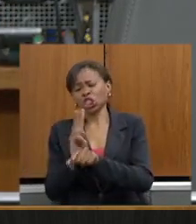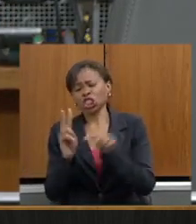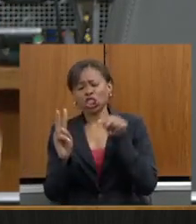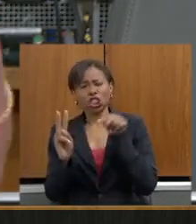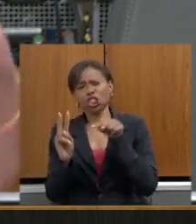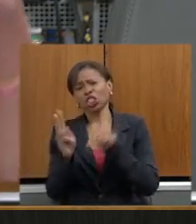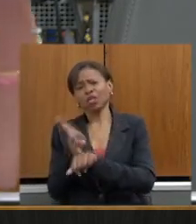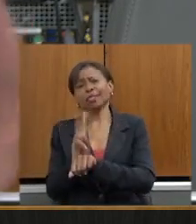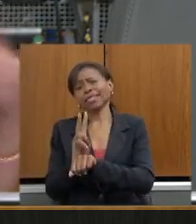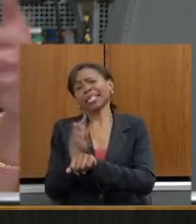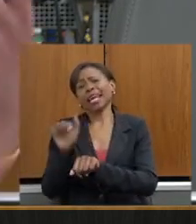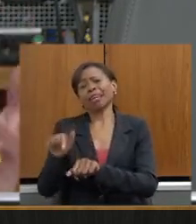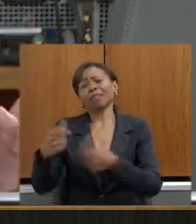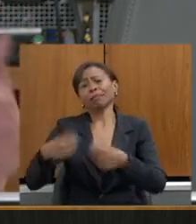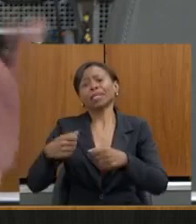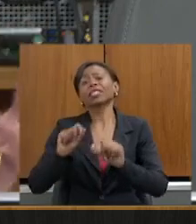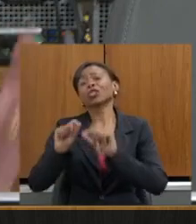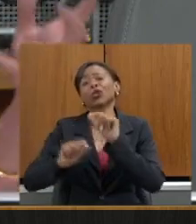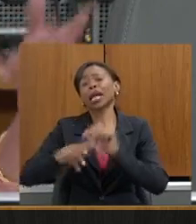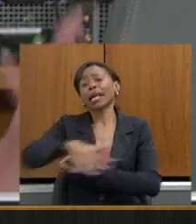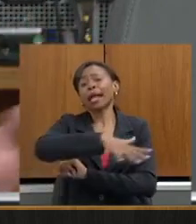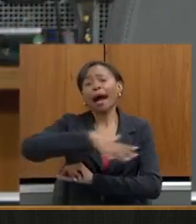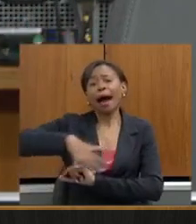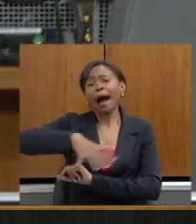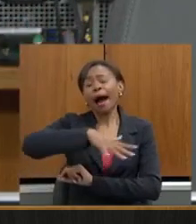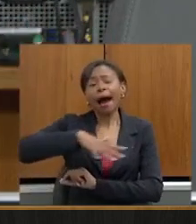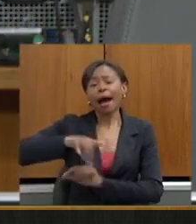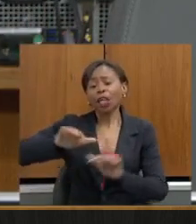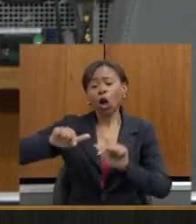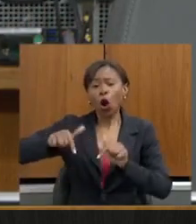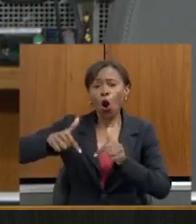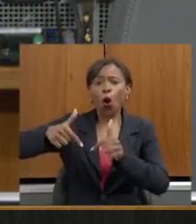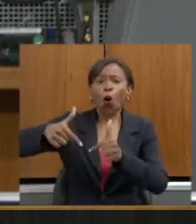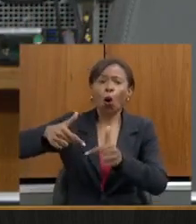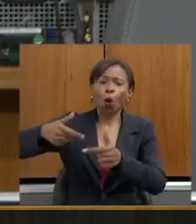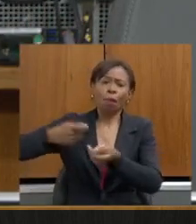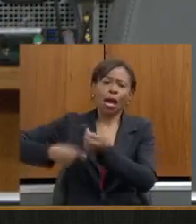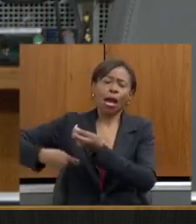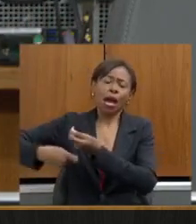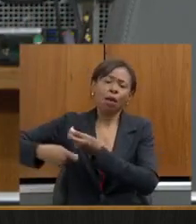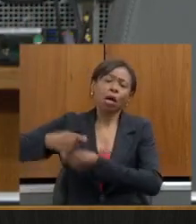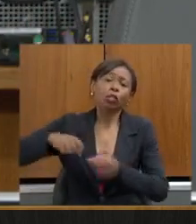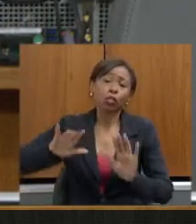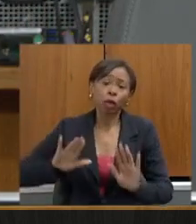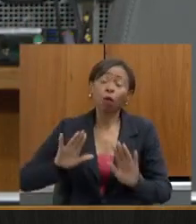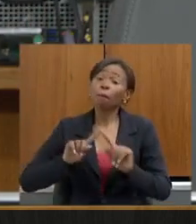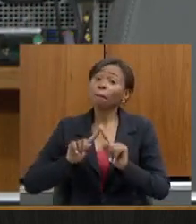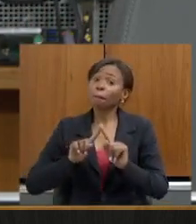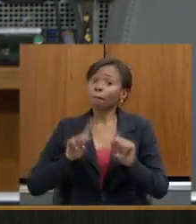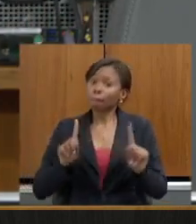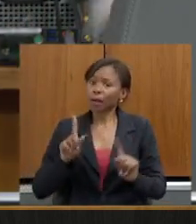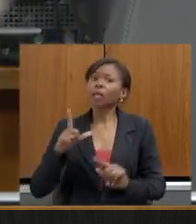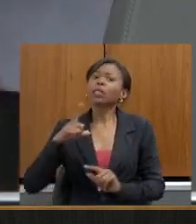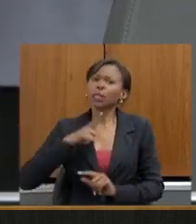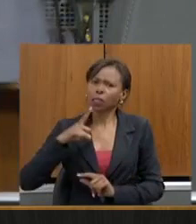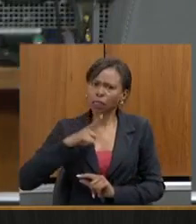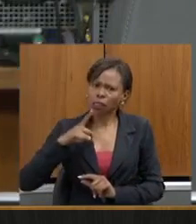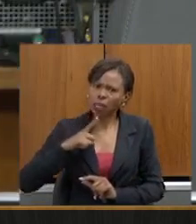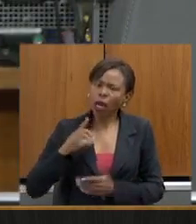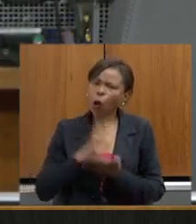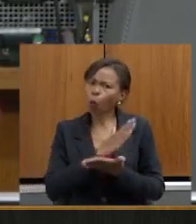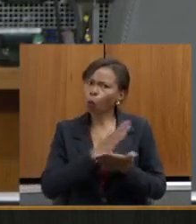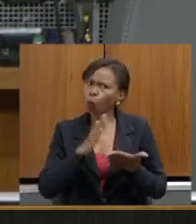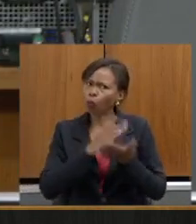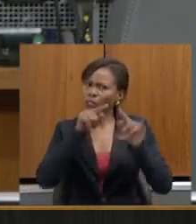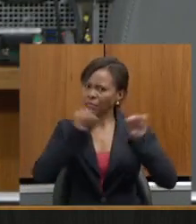por alguém que seja predominantemente da área operacional bom né Nós temos ele é cargos no conselho